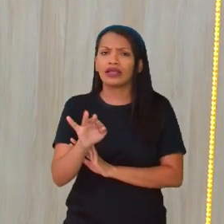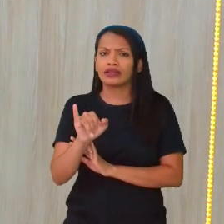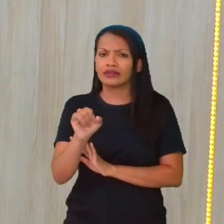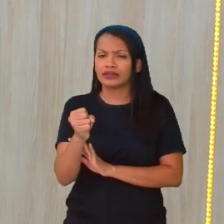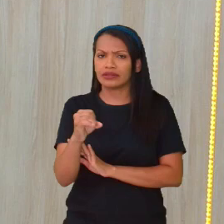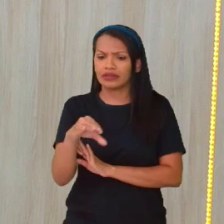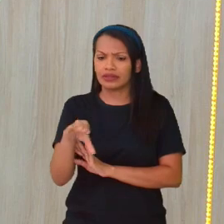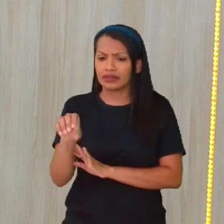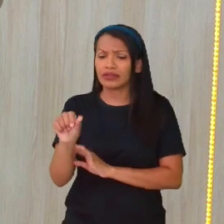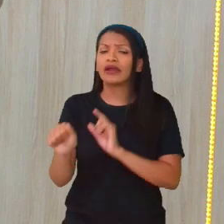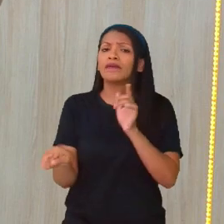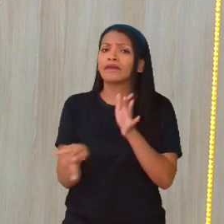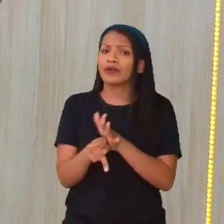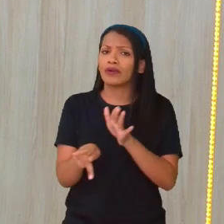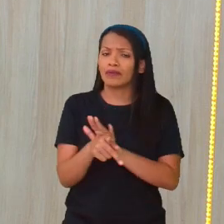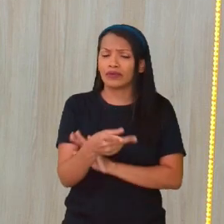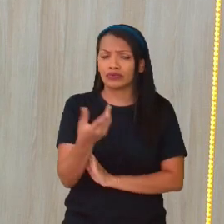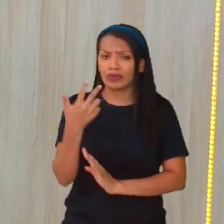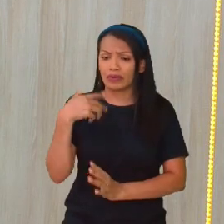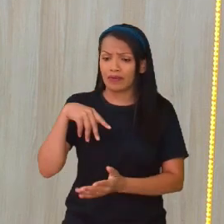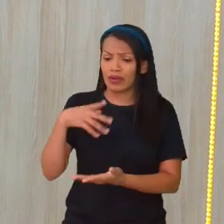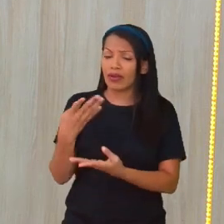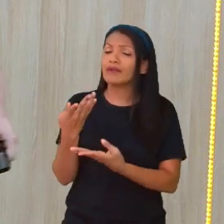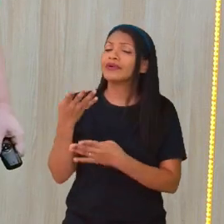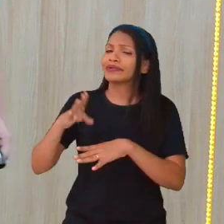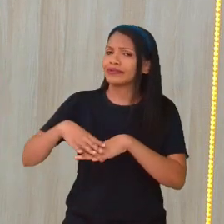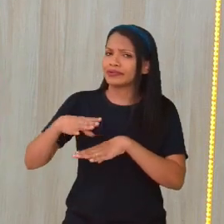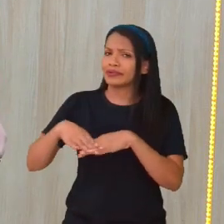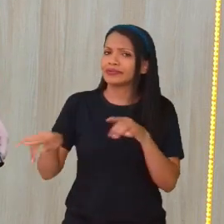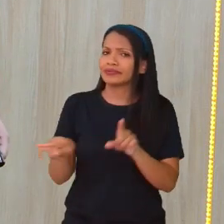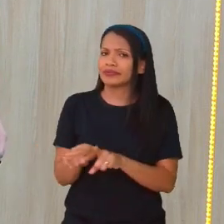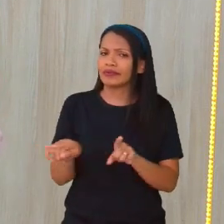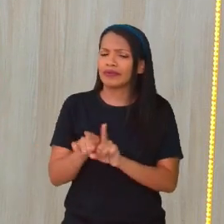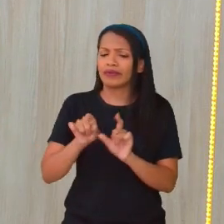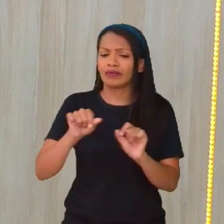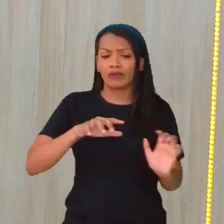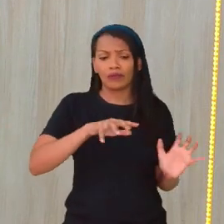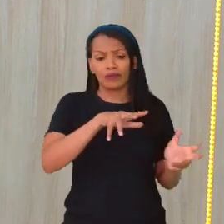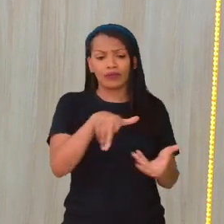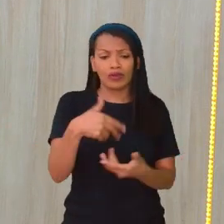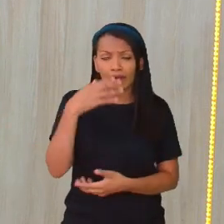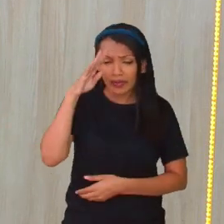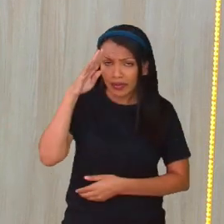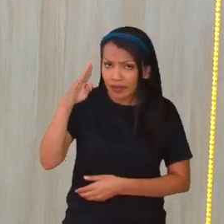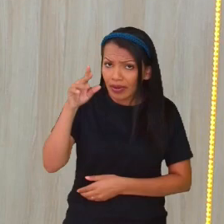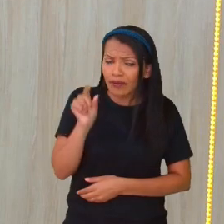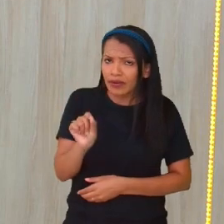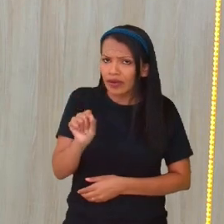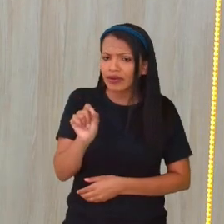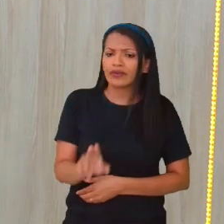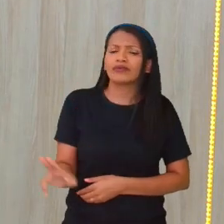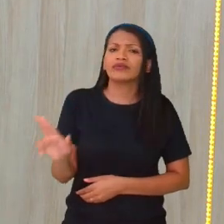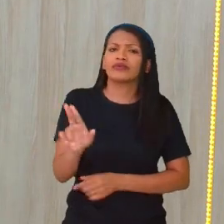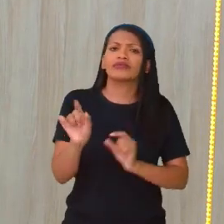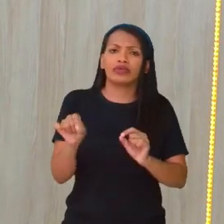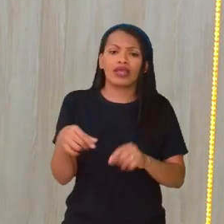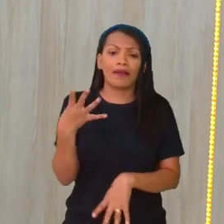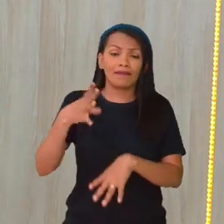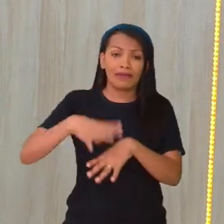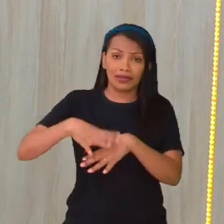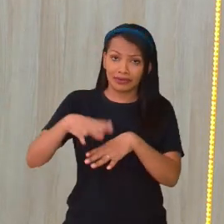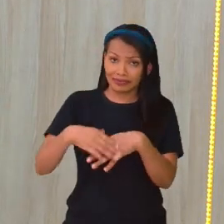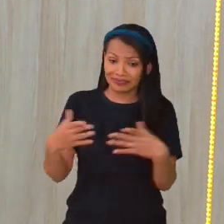que estatística é um mundo onde sua principal ferramenta é a